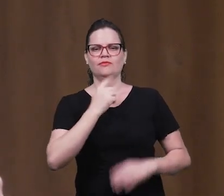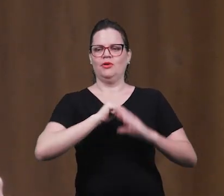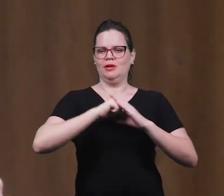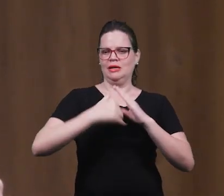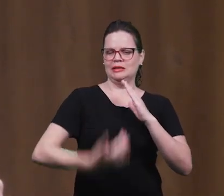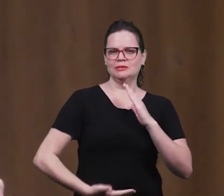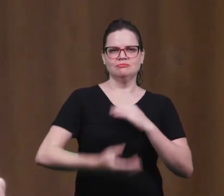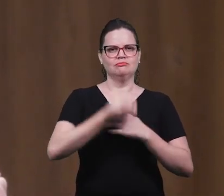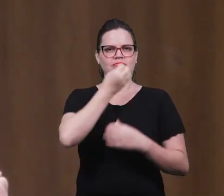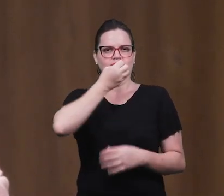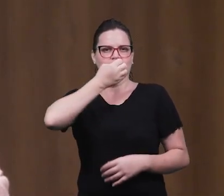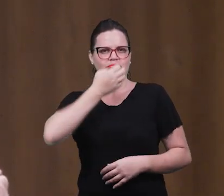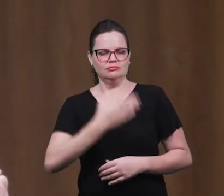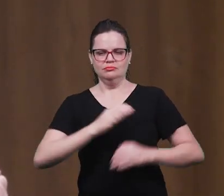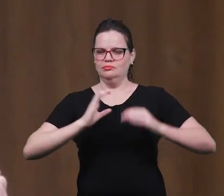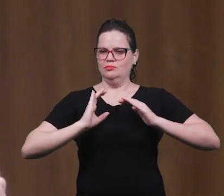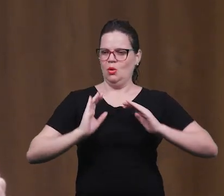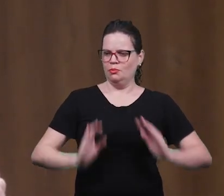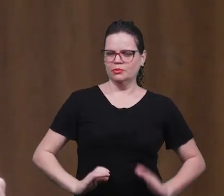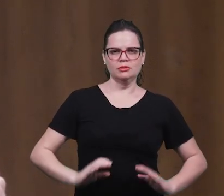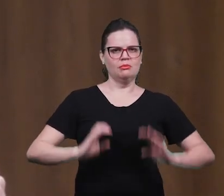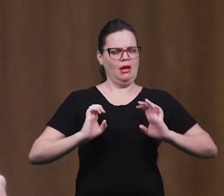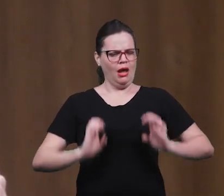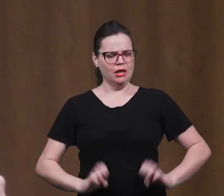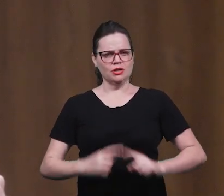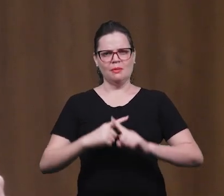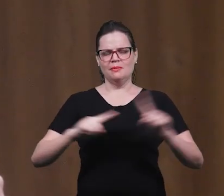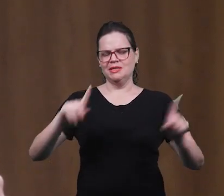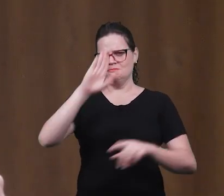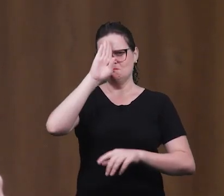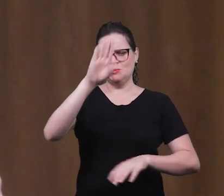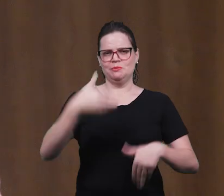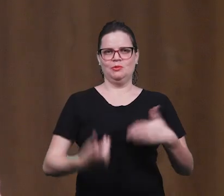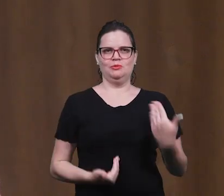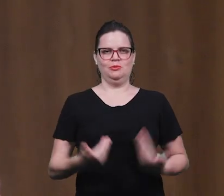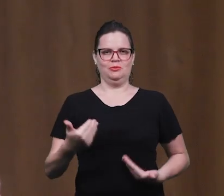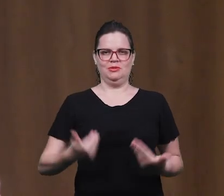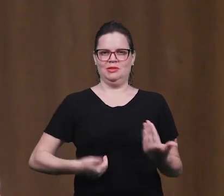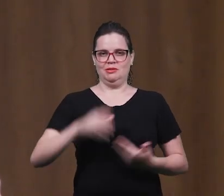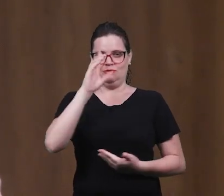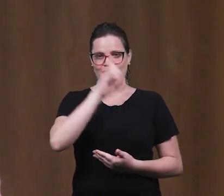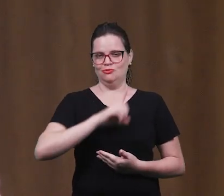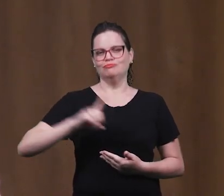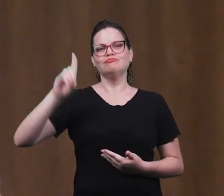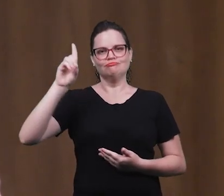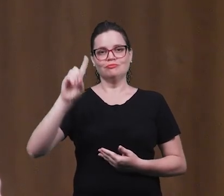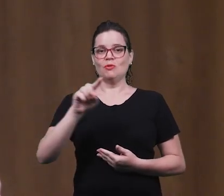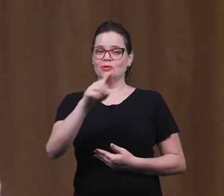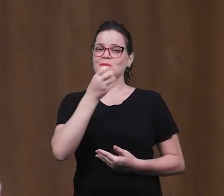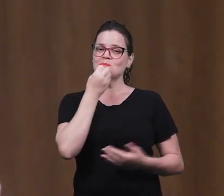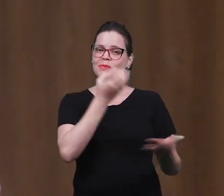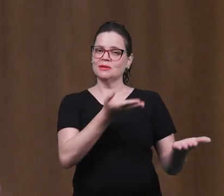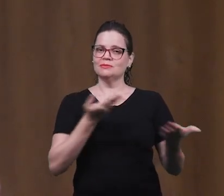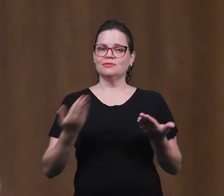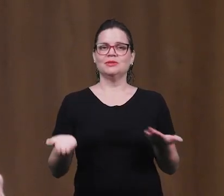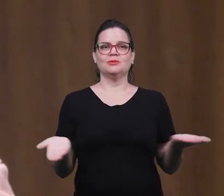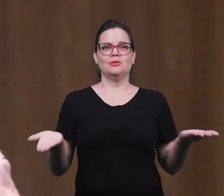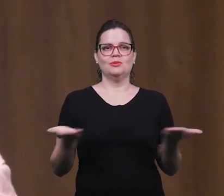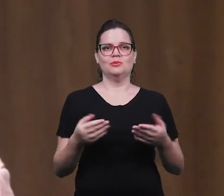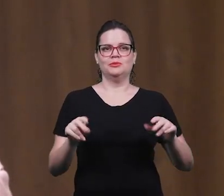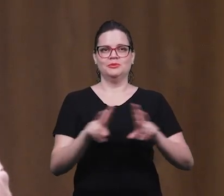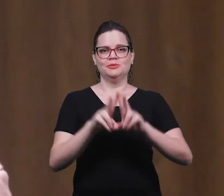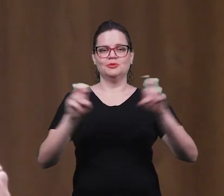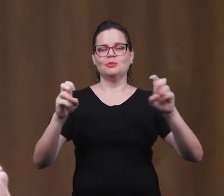seu caráter, da sua personalidade, mas sobretudo como servos do Deus Altíssimo. Seja bem-vindo! Neste episódio